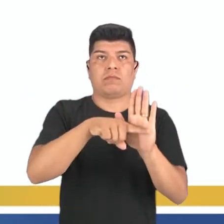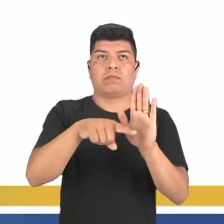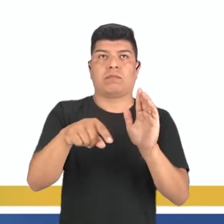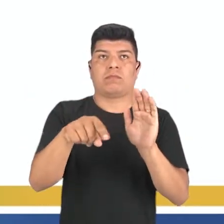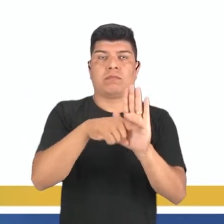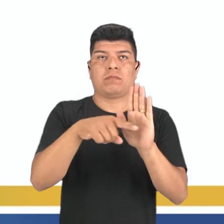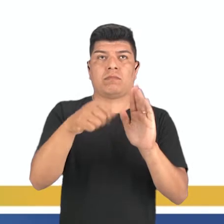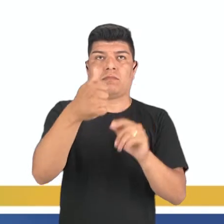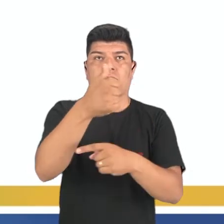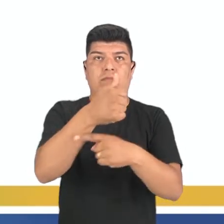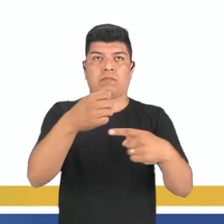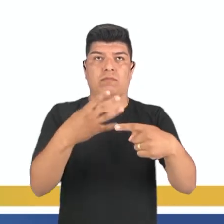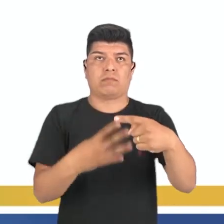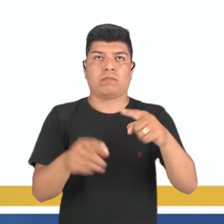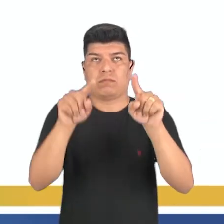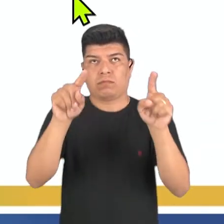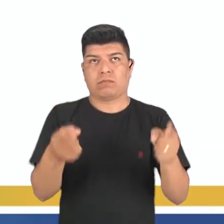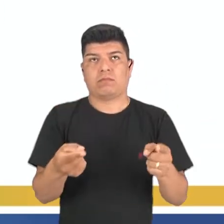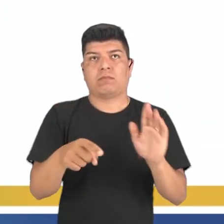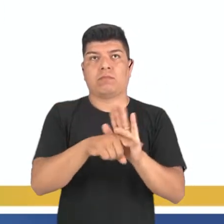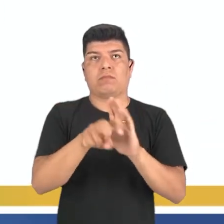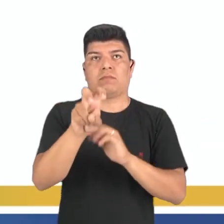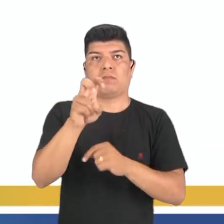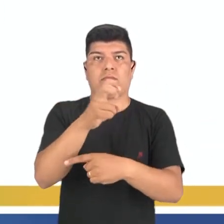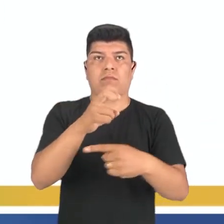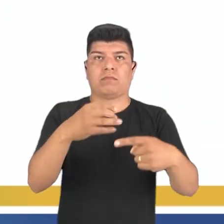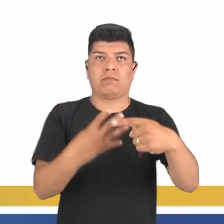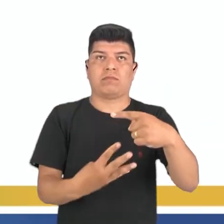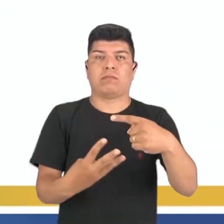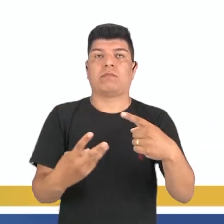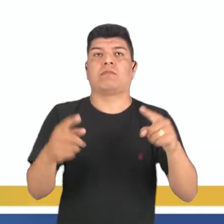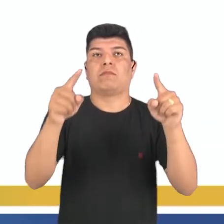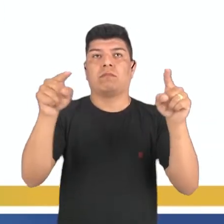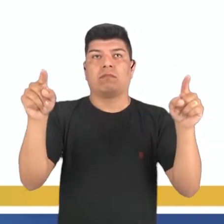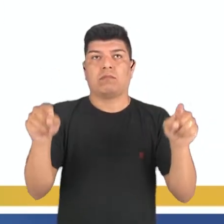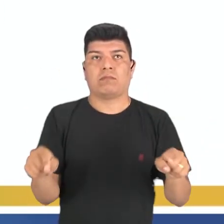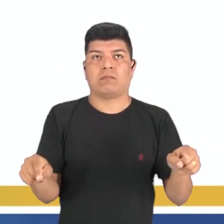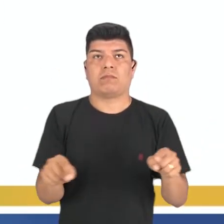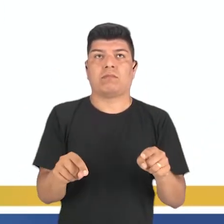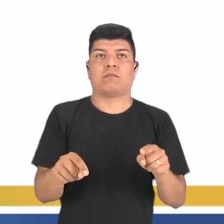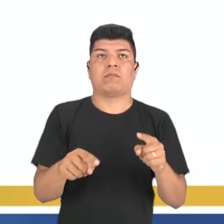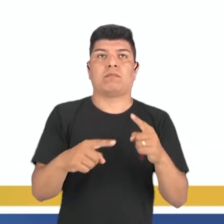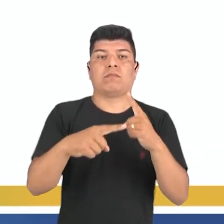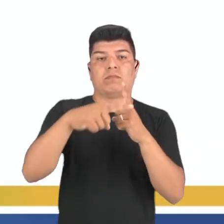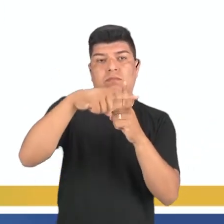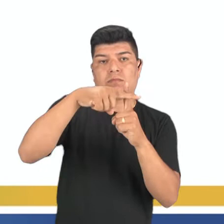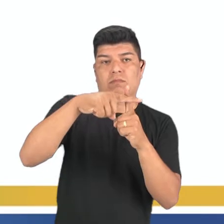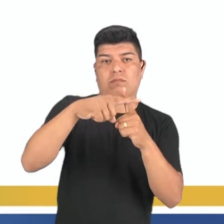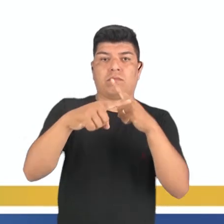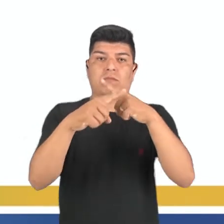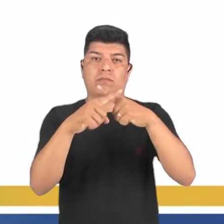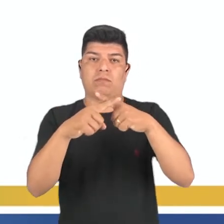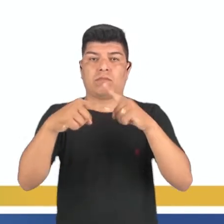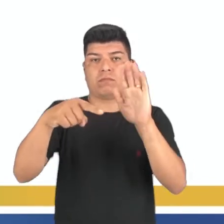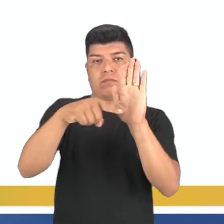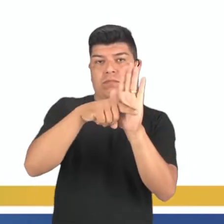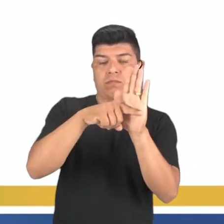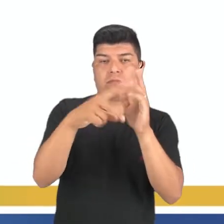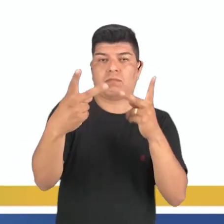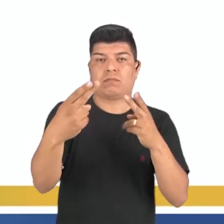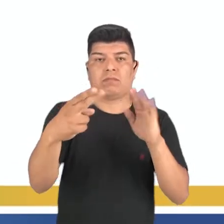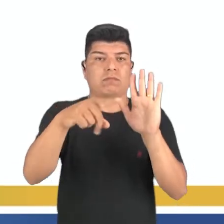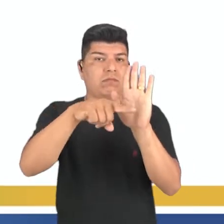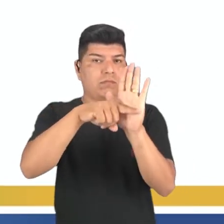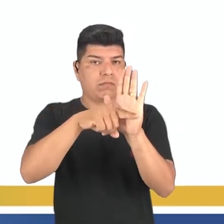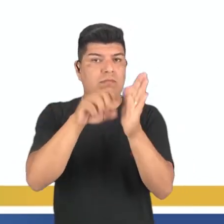menos 5/4. Repare que aqui eu fiz um joguinho de sinal, ó. Mais vezes menos dá menos. Eu fiz isso para